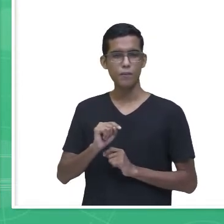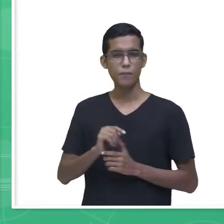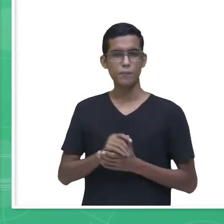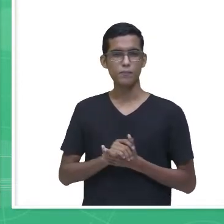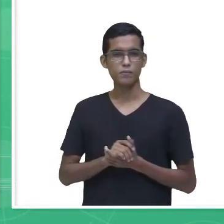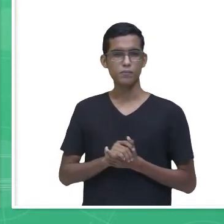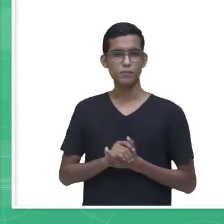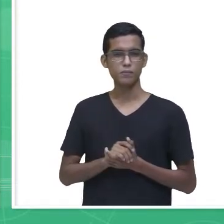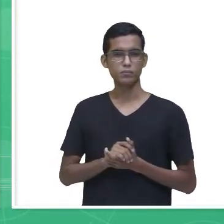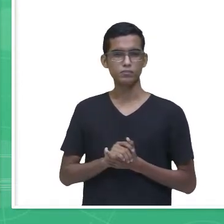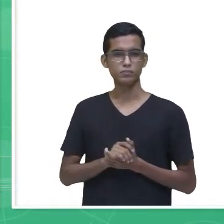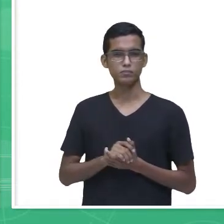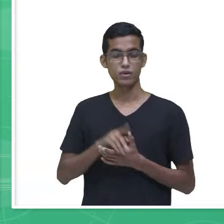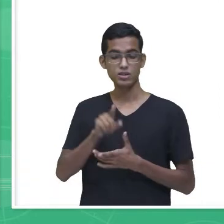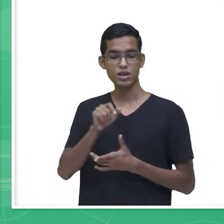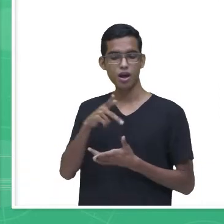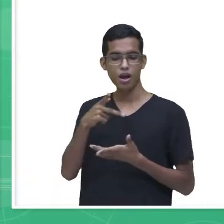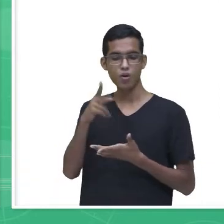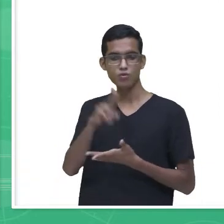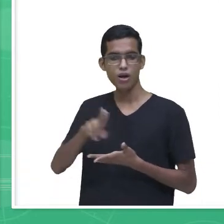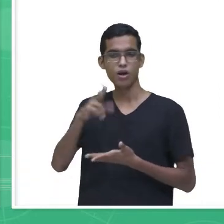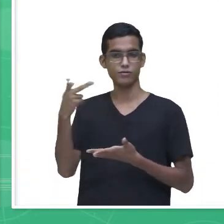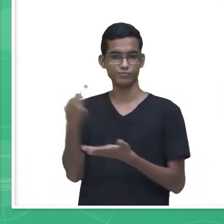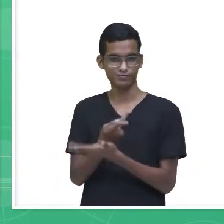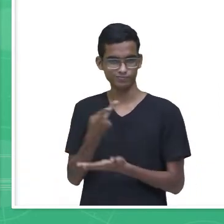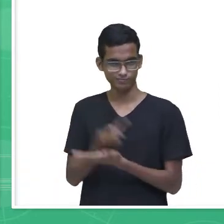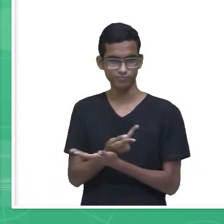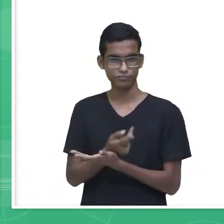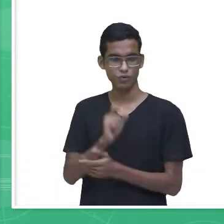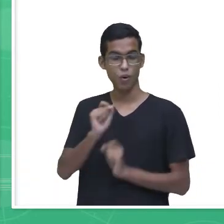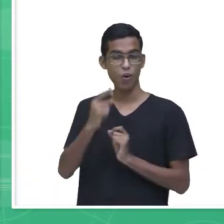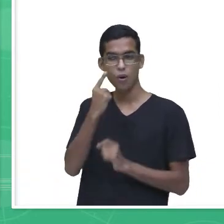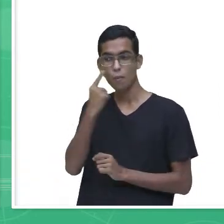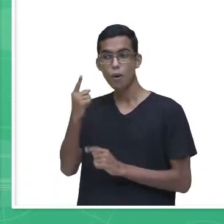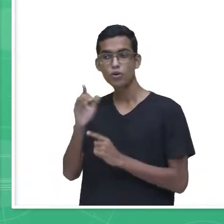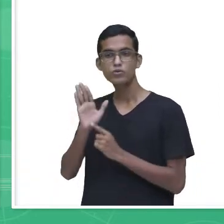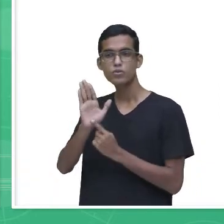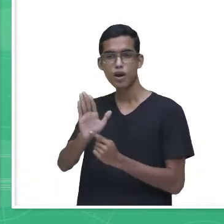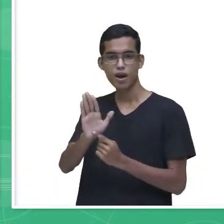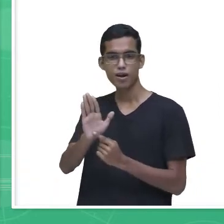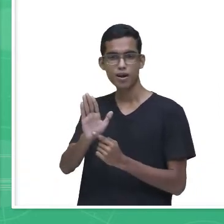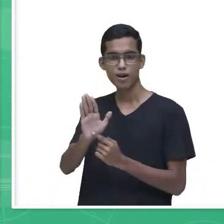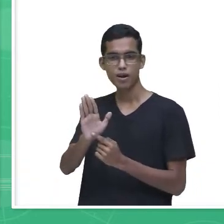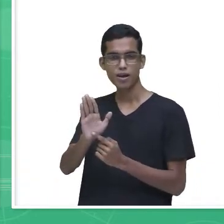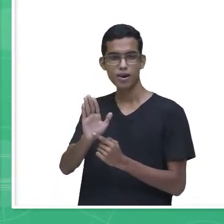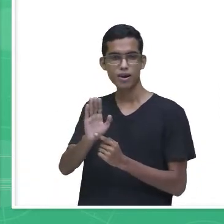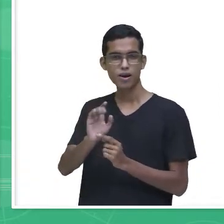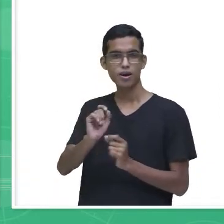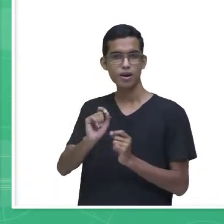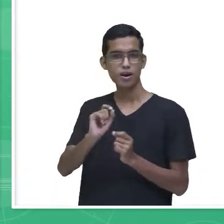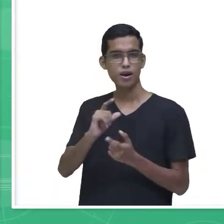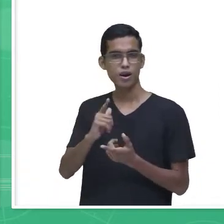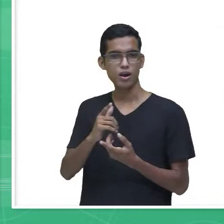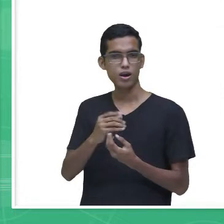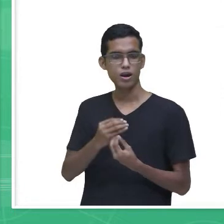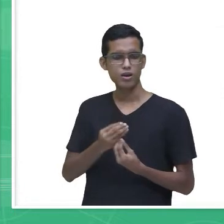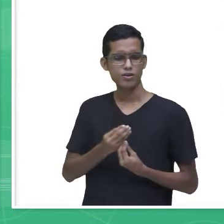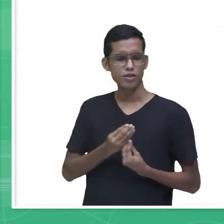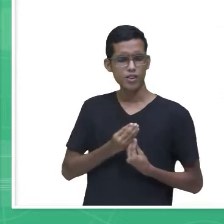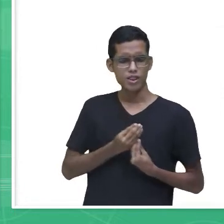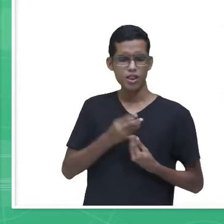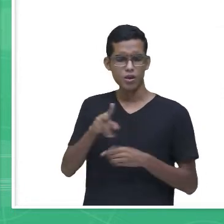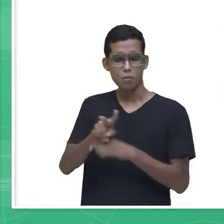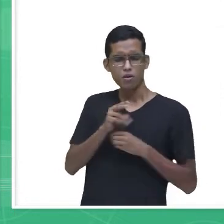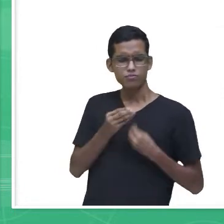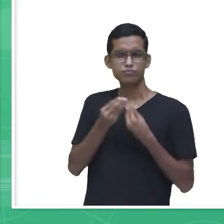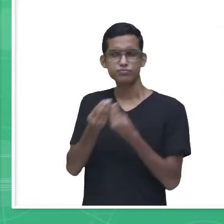se apareceu, né, erradas, porque lá o que aparece do particípio? É devolvido, descobrido, está errado, total, né?